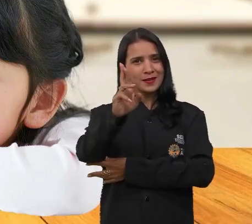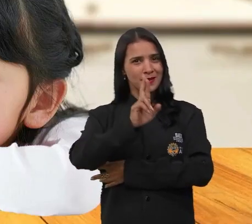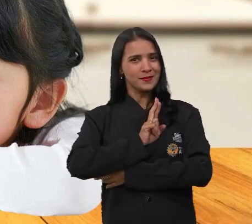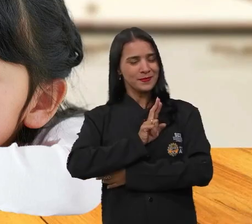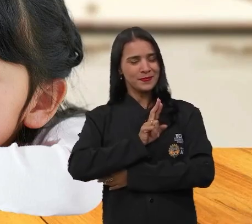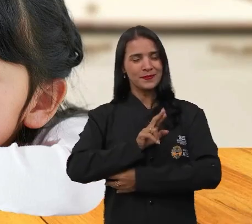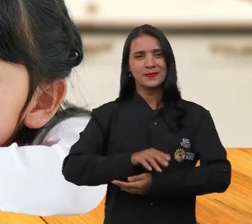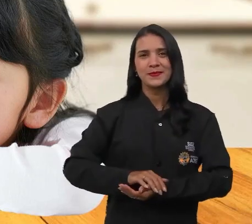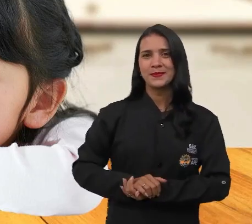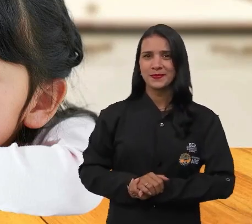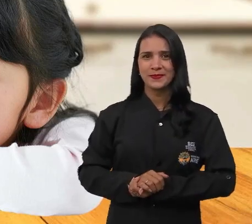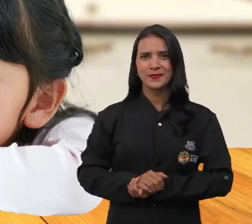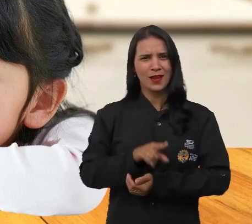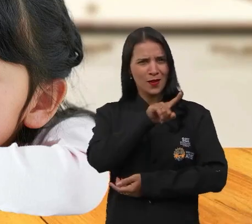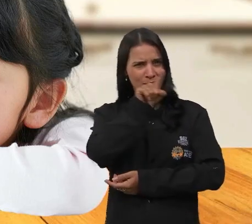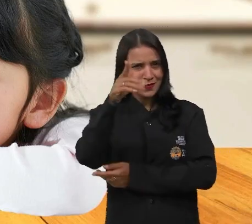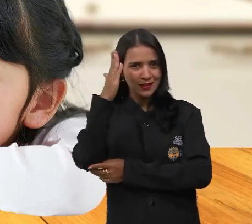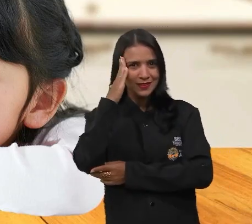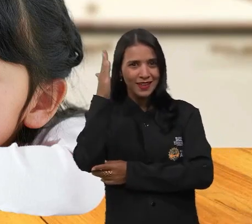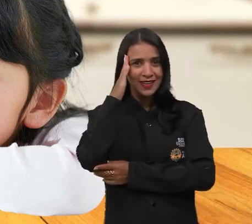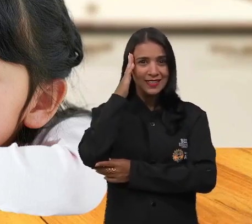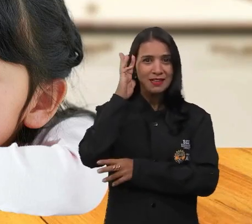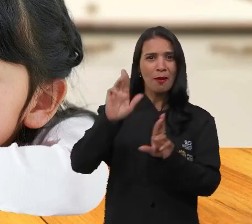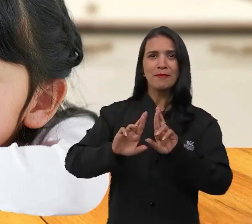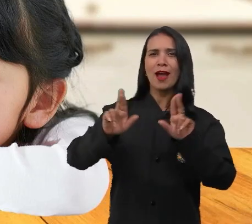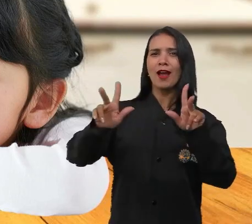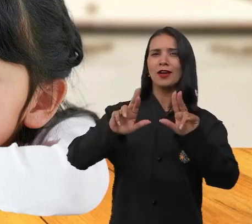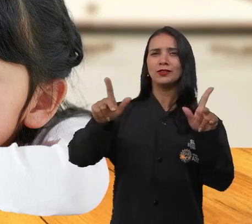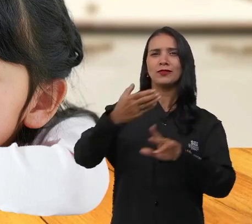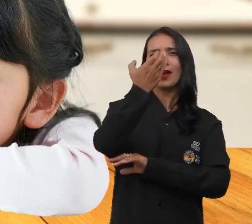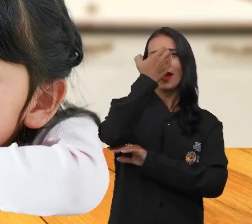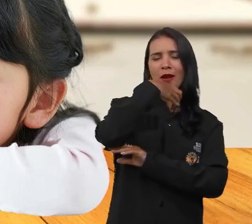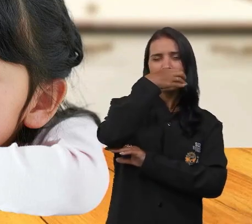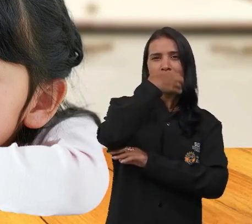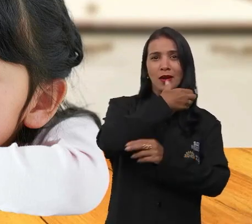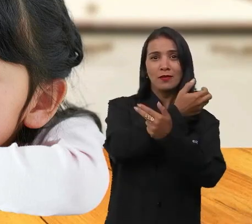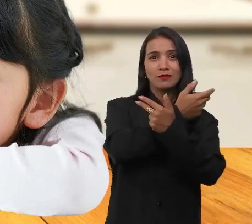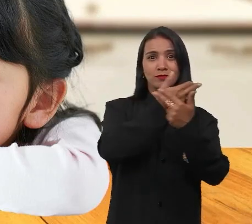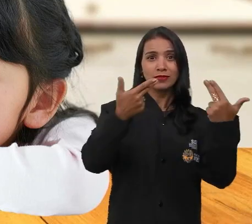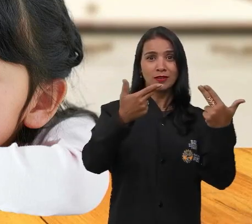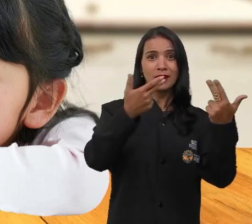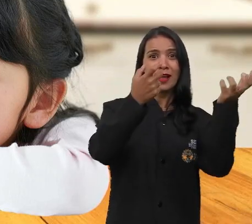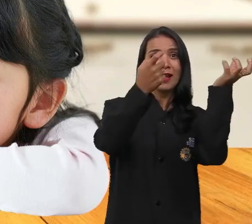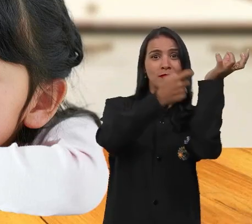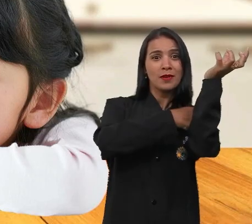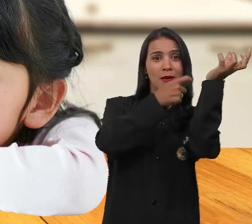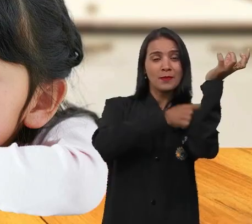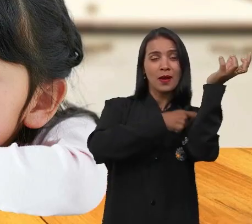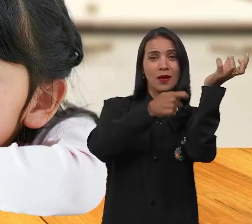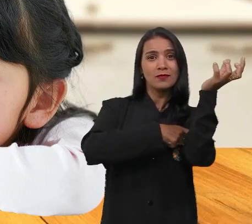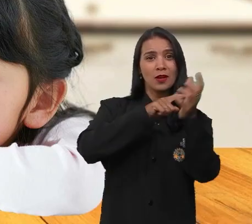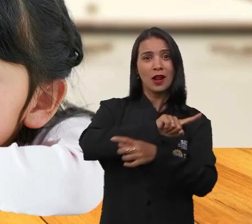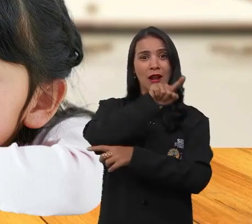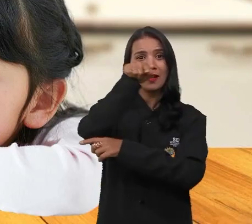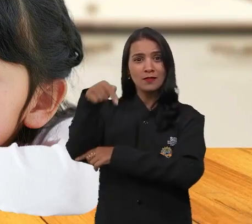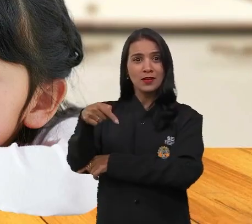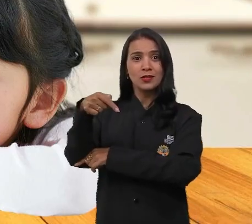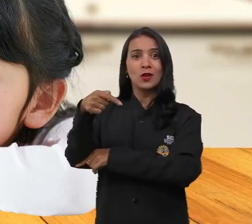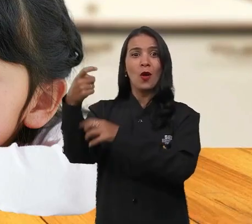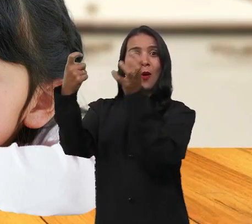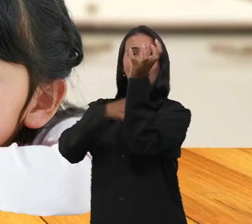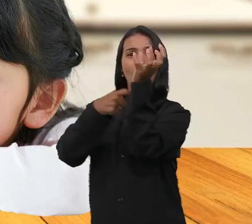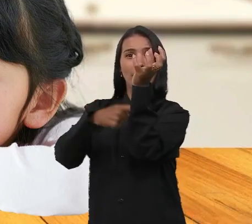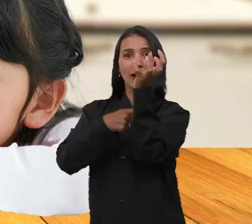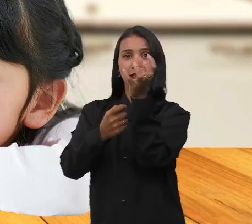Responda. Você sabe a diferença entre a fruta do abacaxi, o abacaxi em caldas e o suco de caixinhas ali